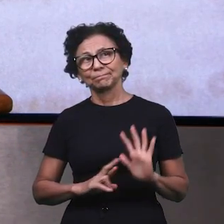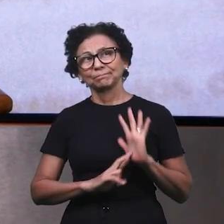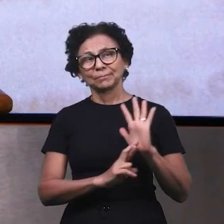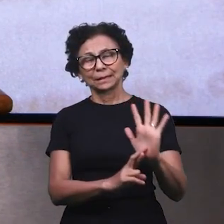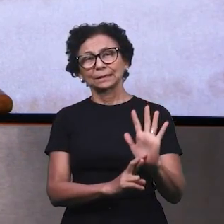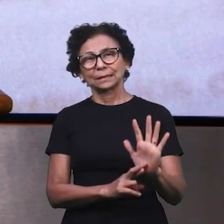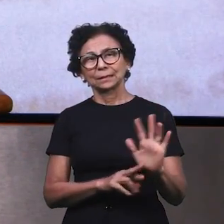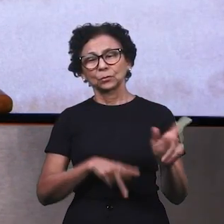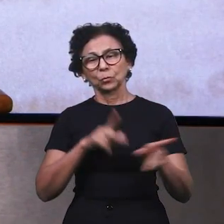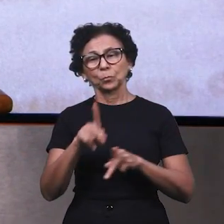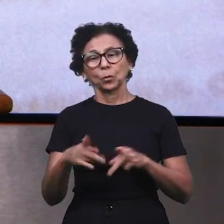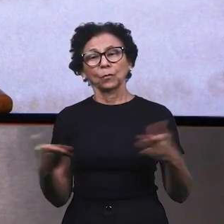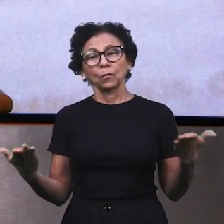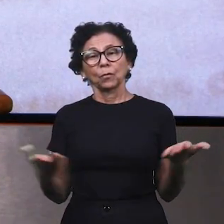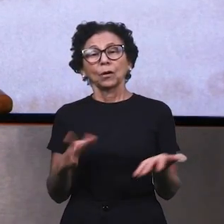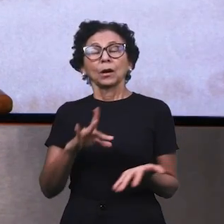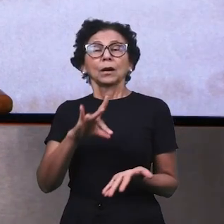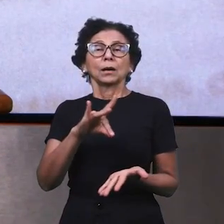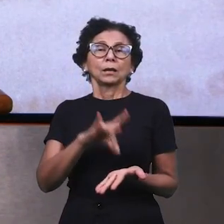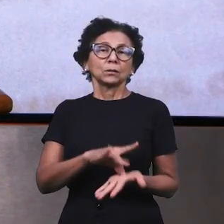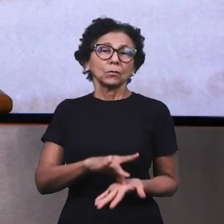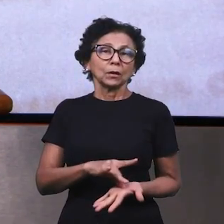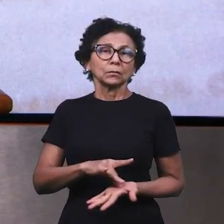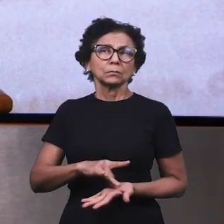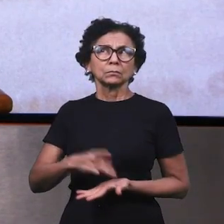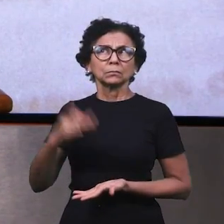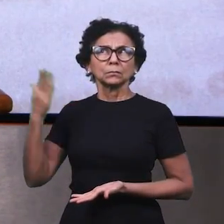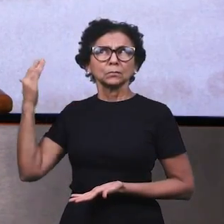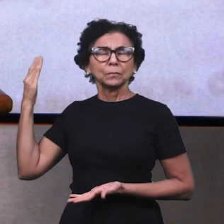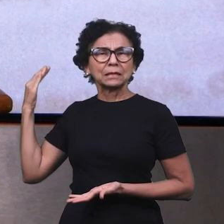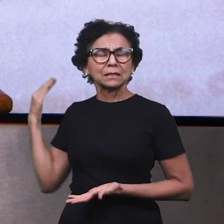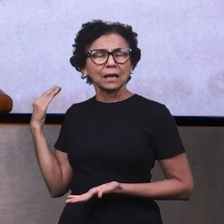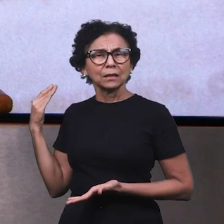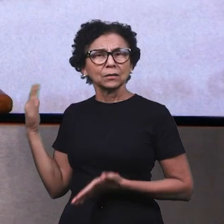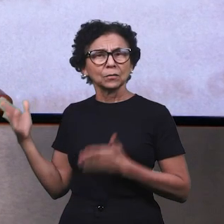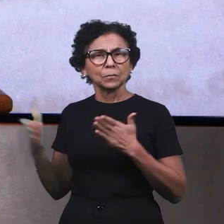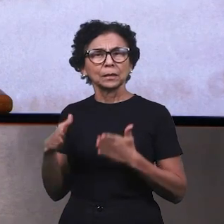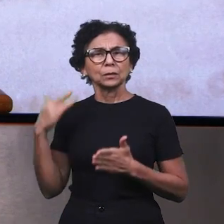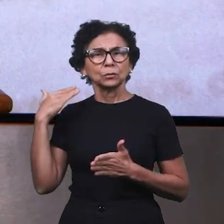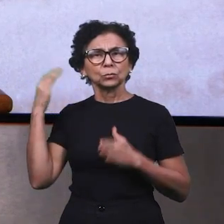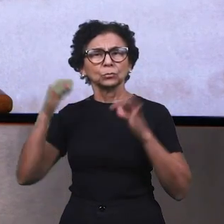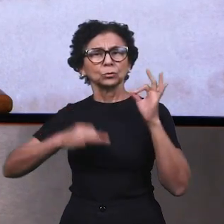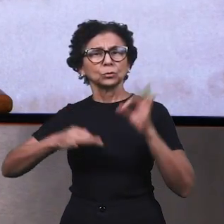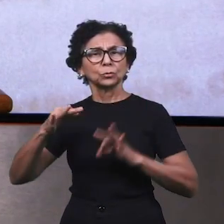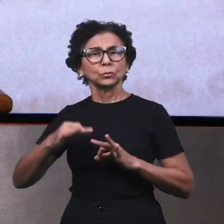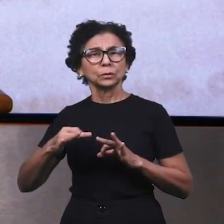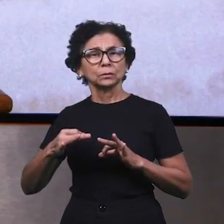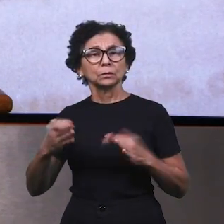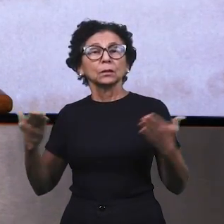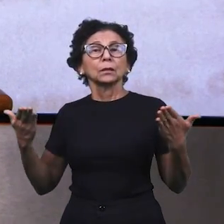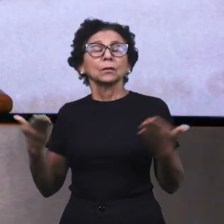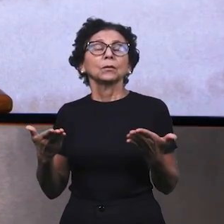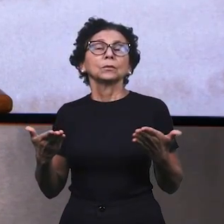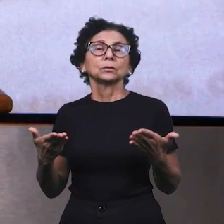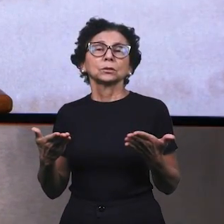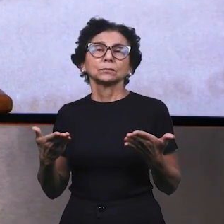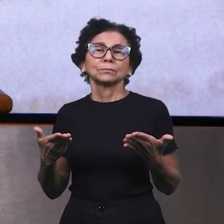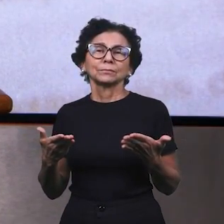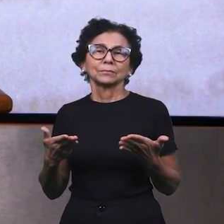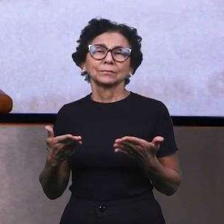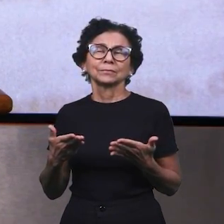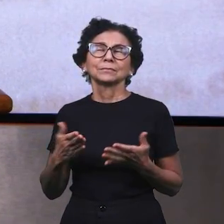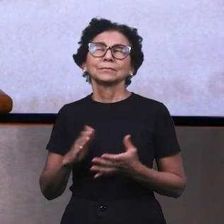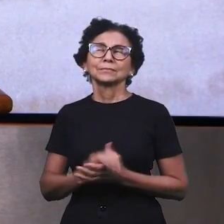mesmos. E como foi no tempo dos juízes, ainda hoje é.